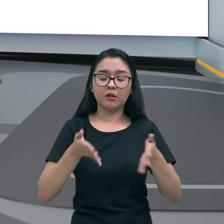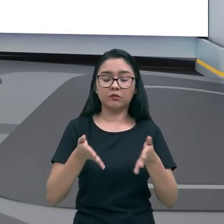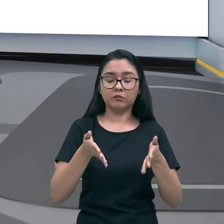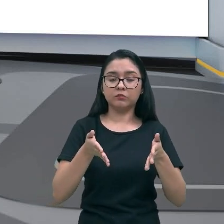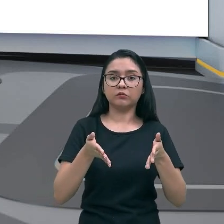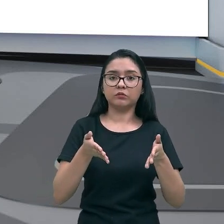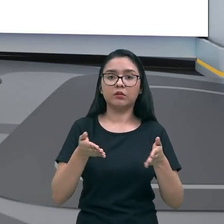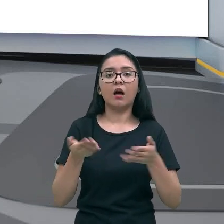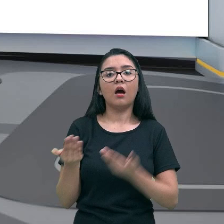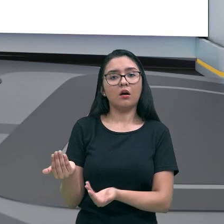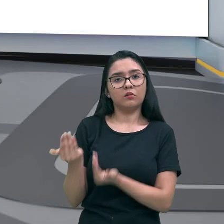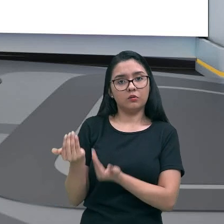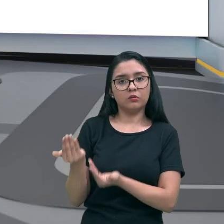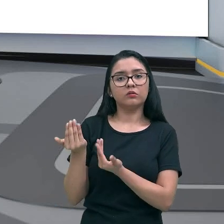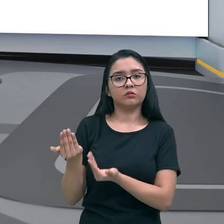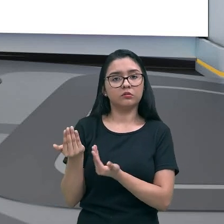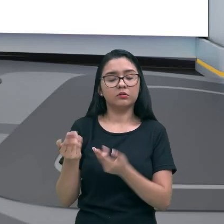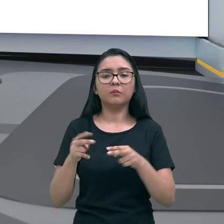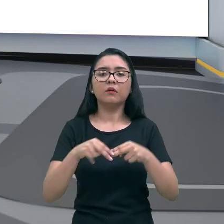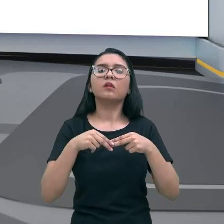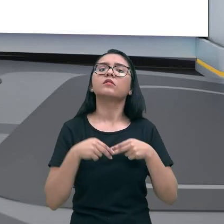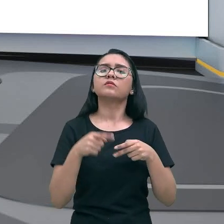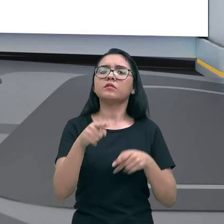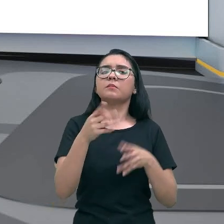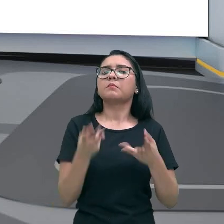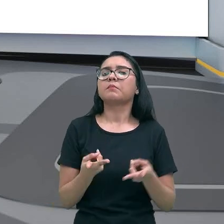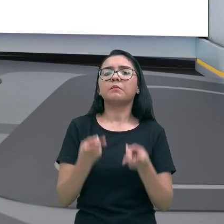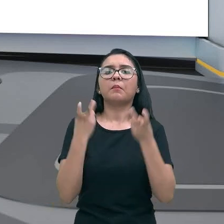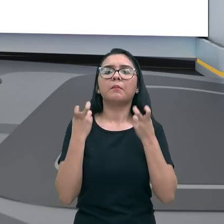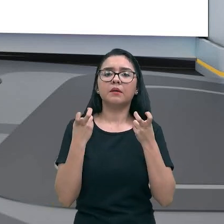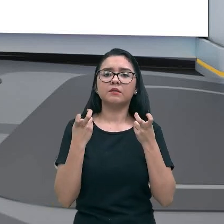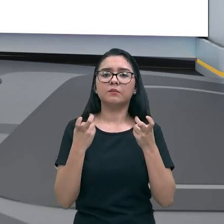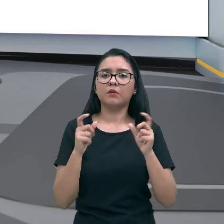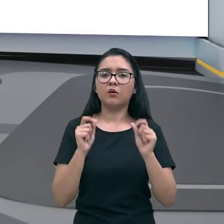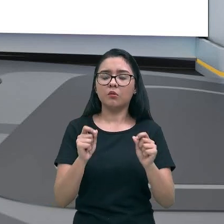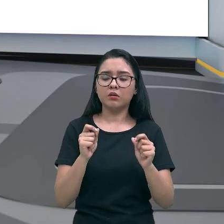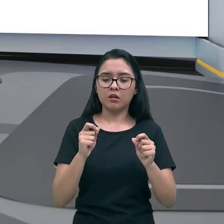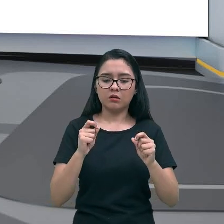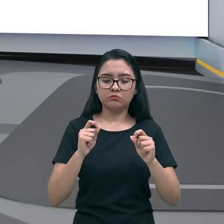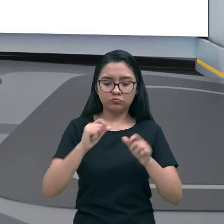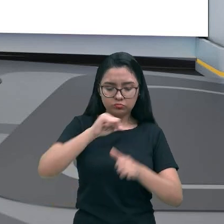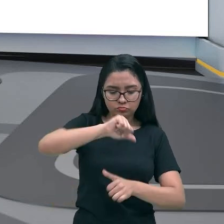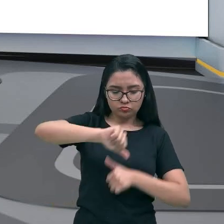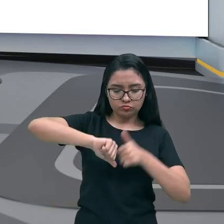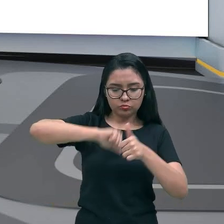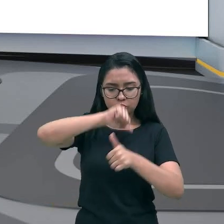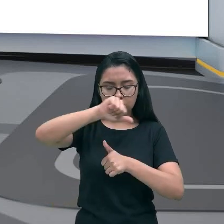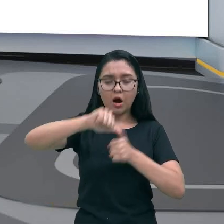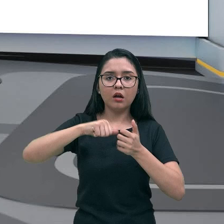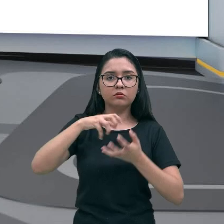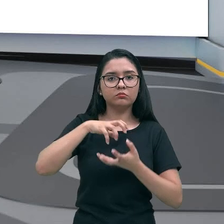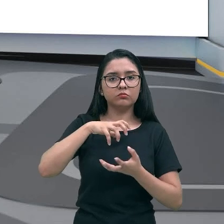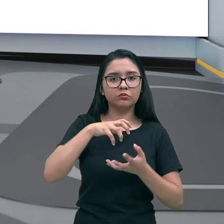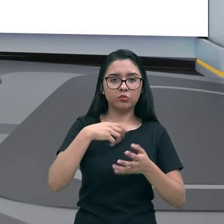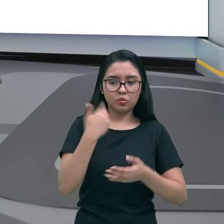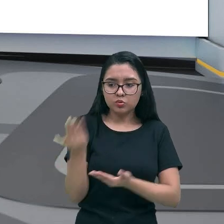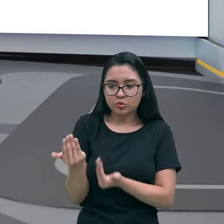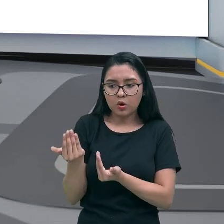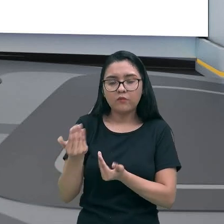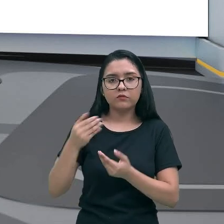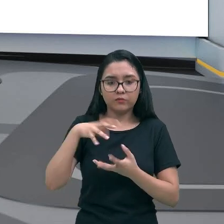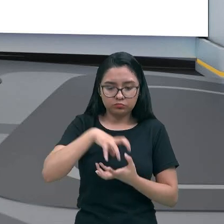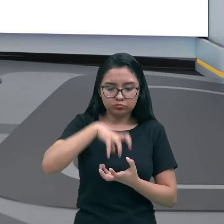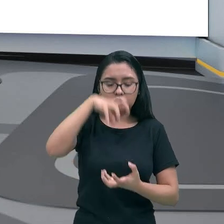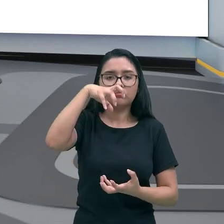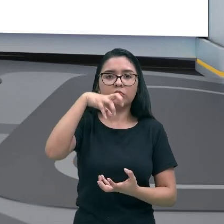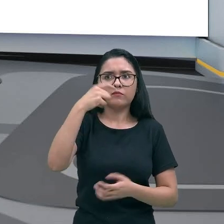você começa a perceber que você está virando uma pessoa adulta, que vão vir outras responsabilidades. É aquele momento, e o que eu